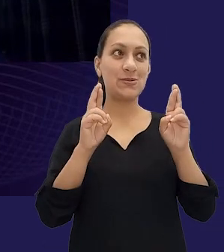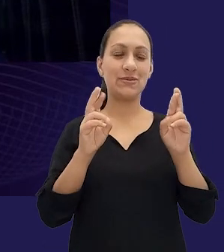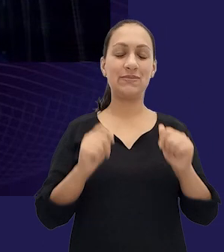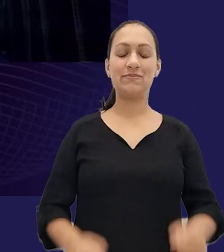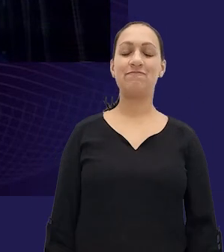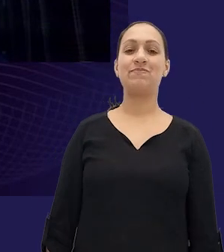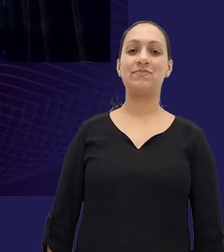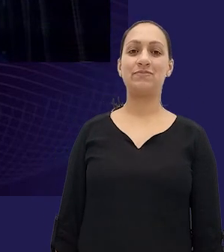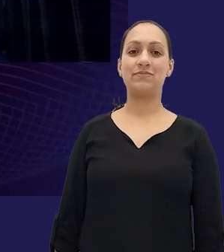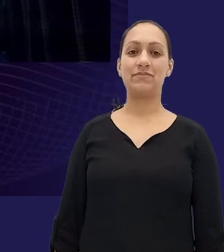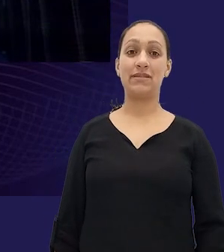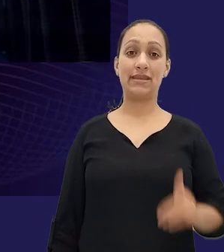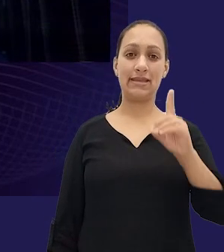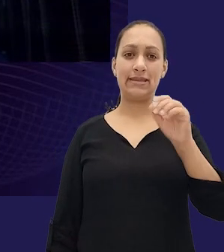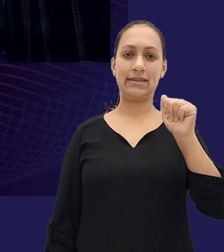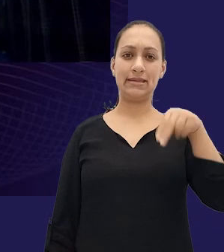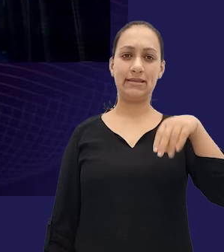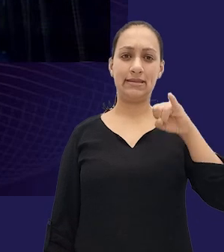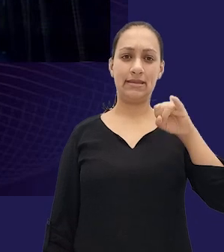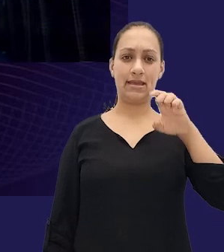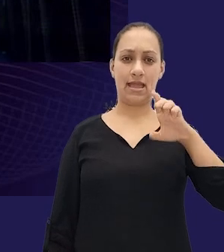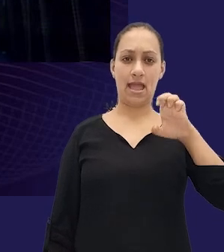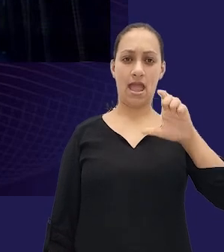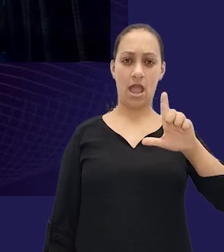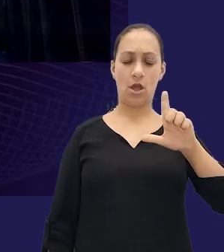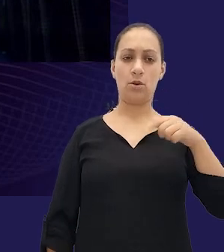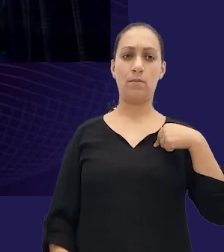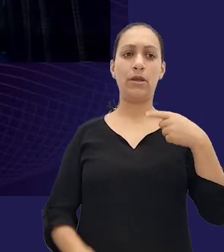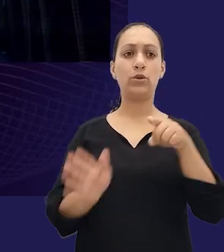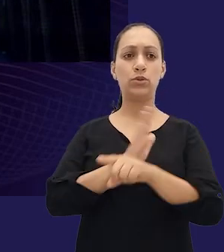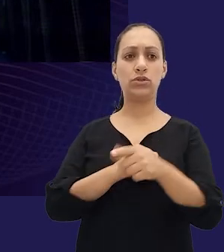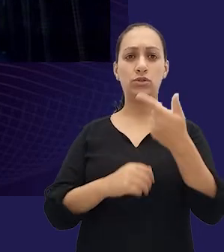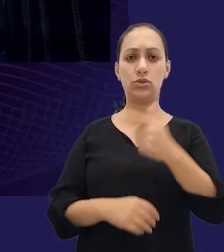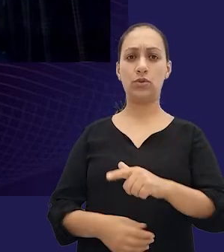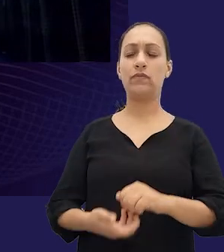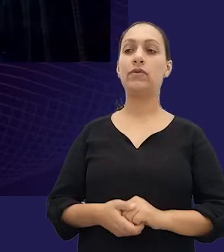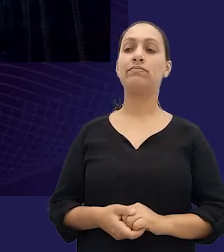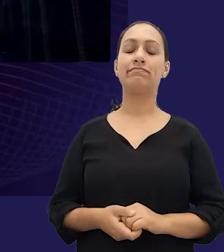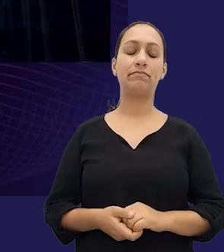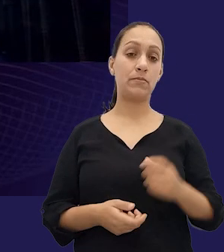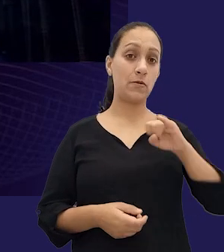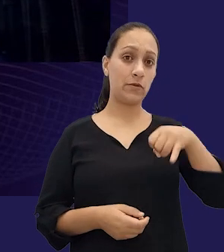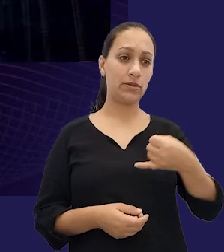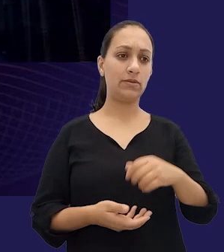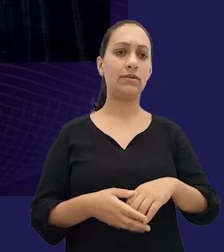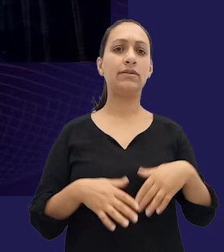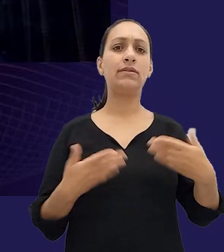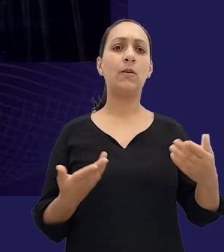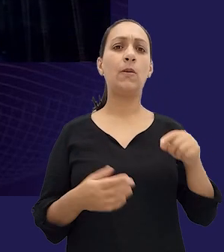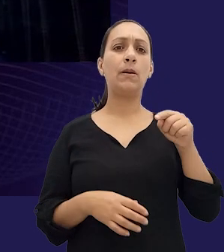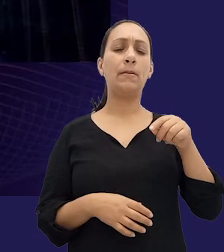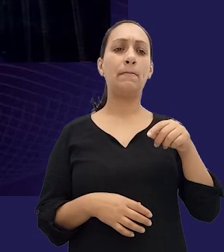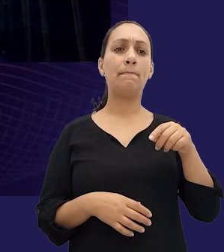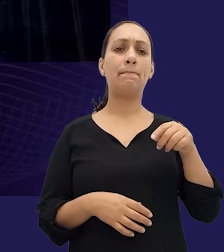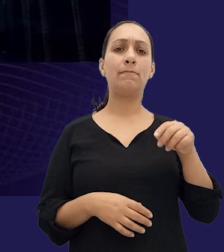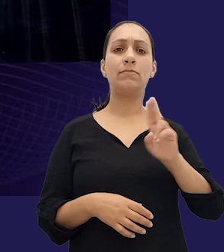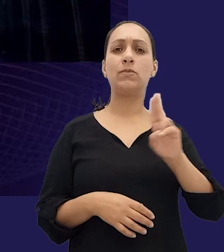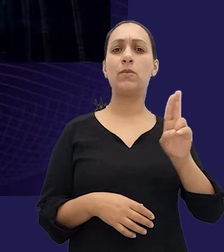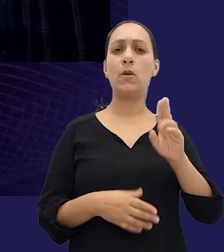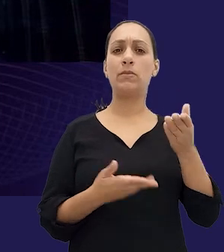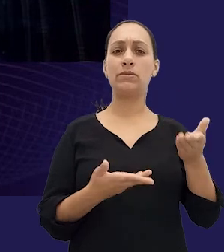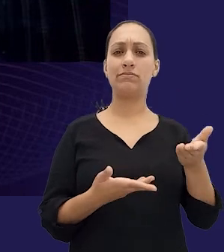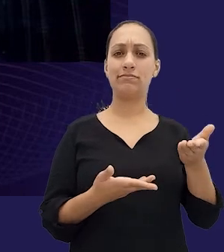O Daniel também fez uma segunda pergunta aqui, aproveitando aqui, ele botou, prof, quanto à amoxicilina mais clavulanato de